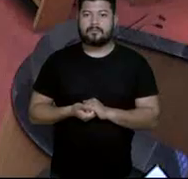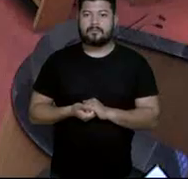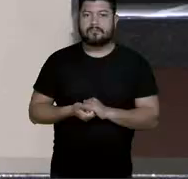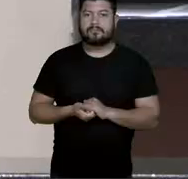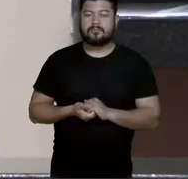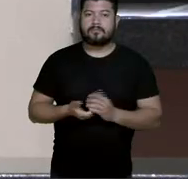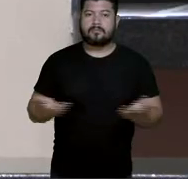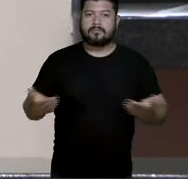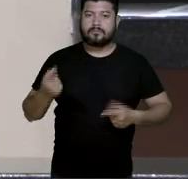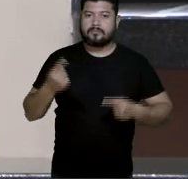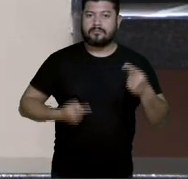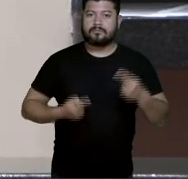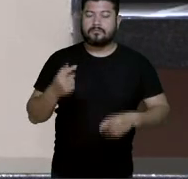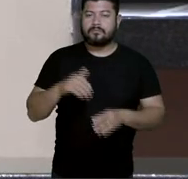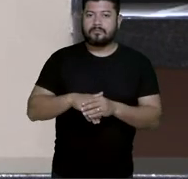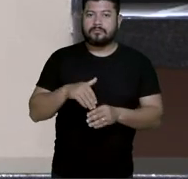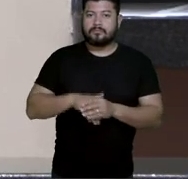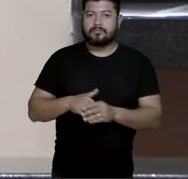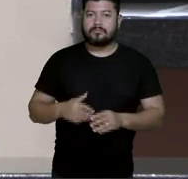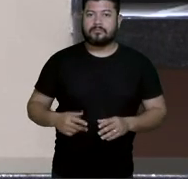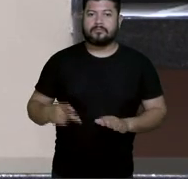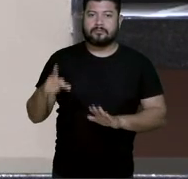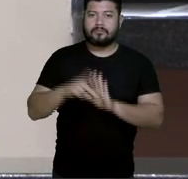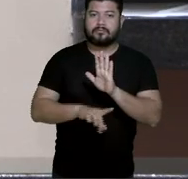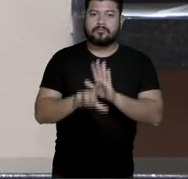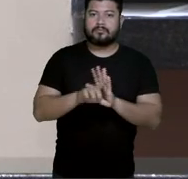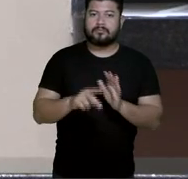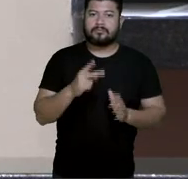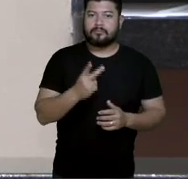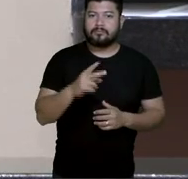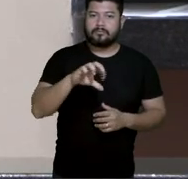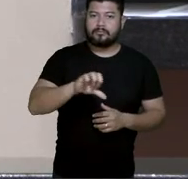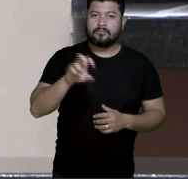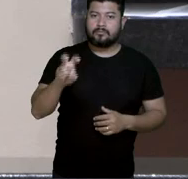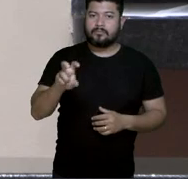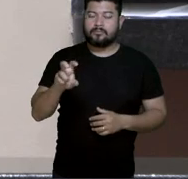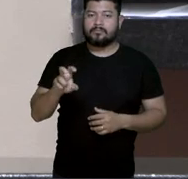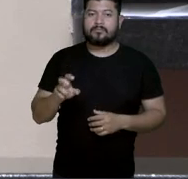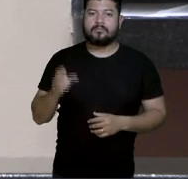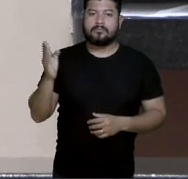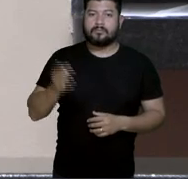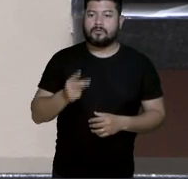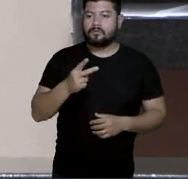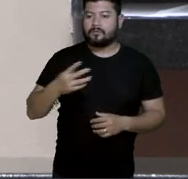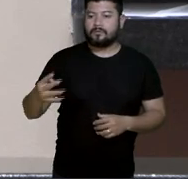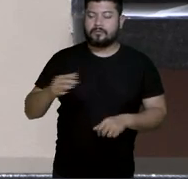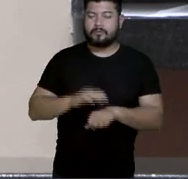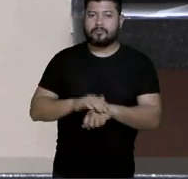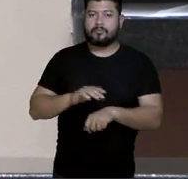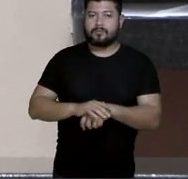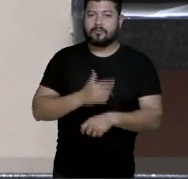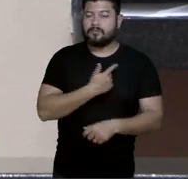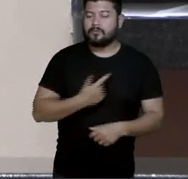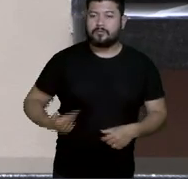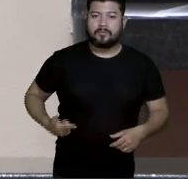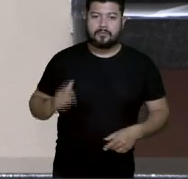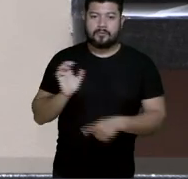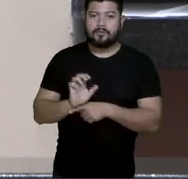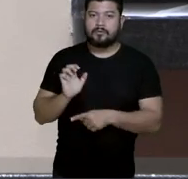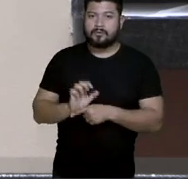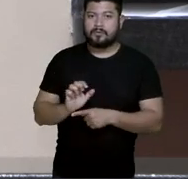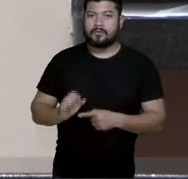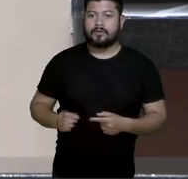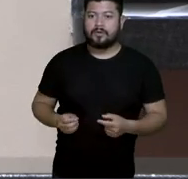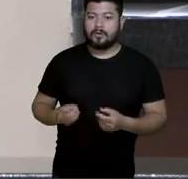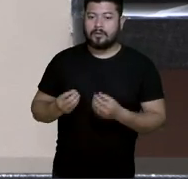Discussão e votação em turno único do projeto de lei 295/2024, autoria, governador do Estado, concede anistia aos